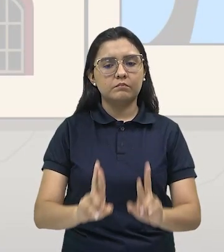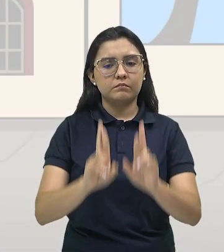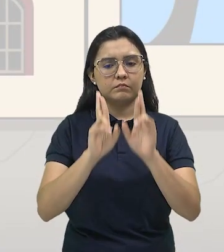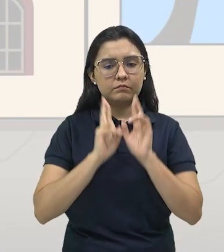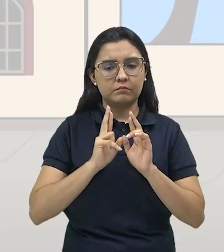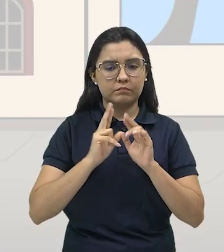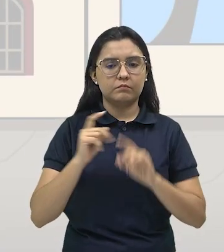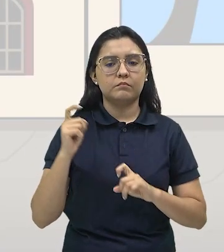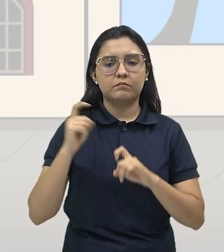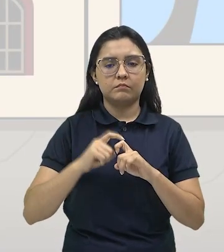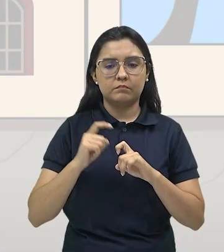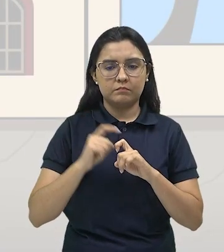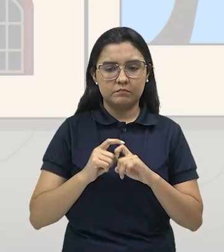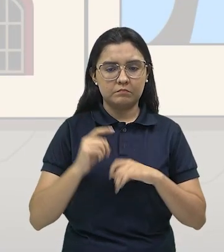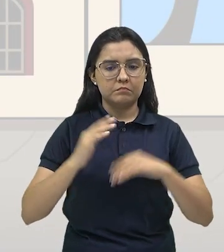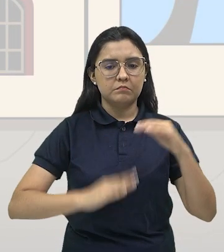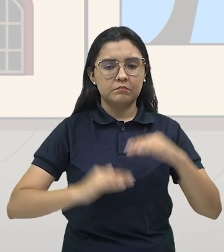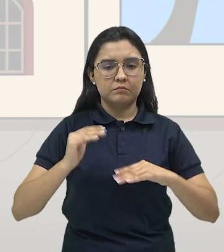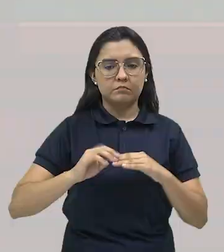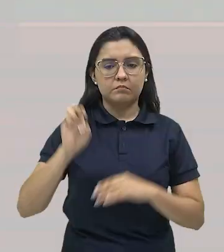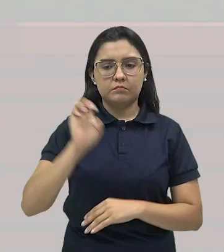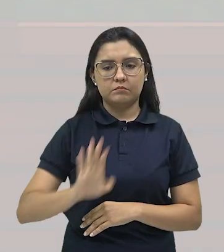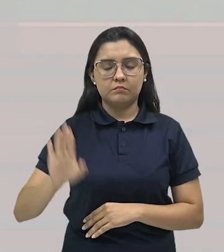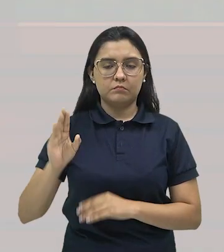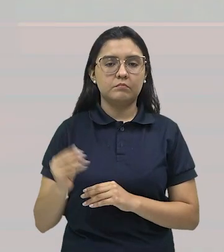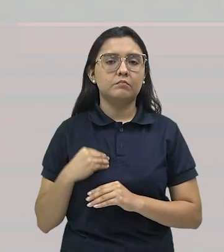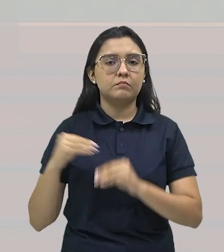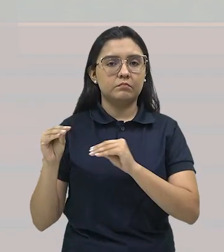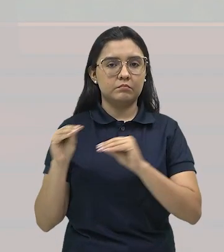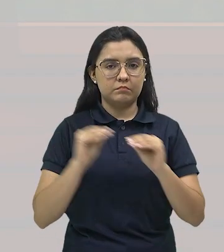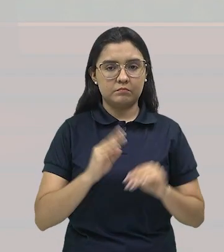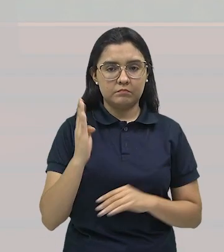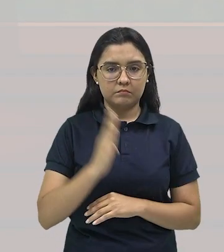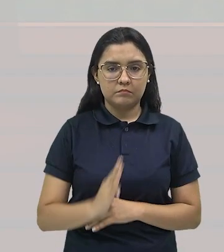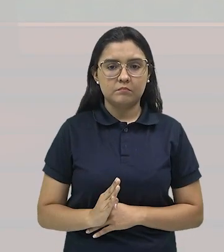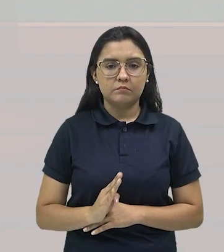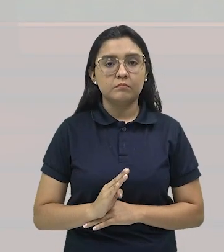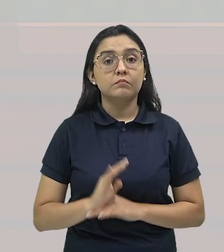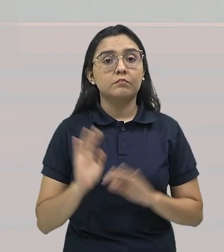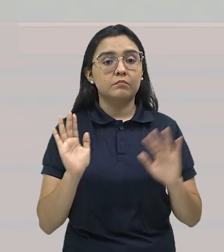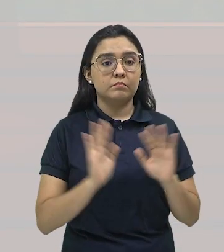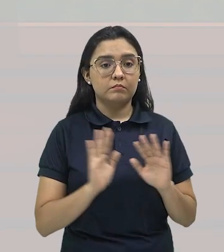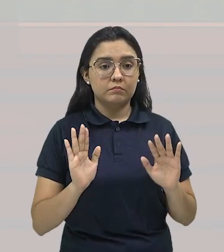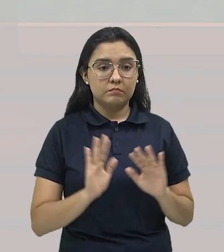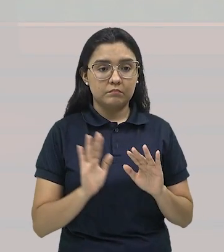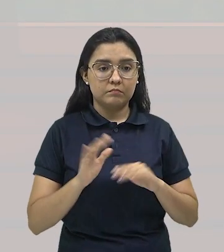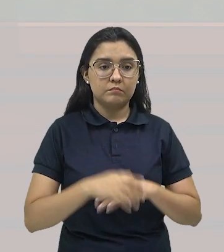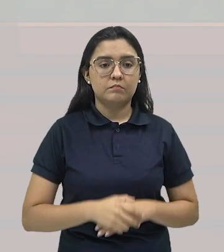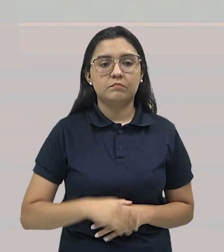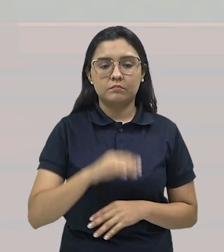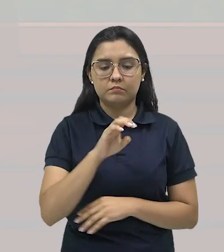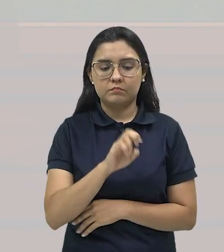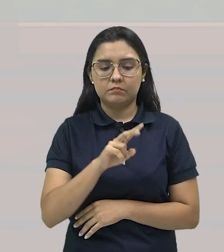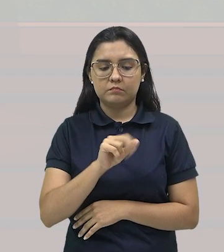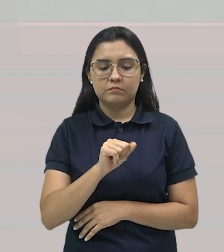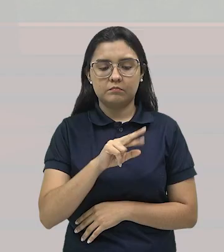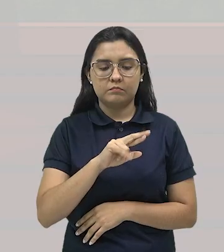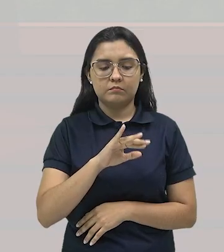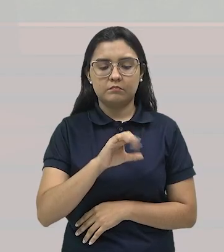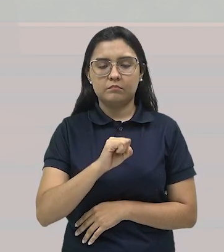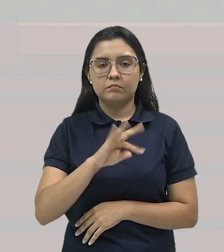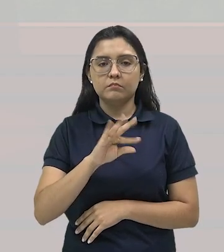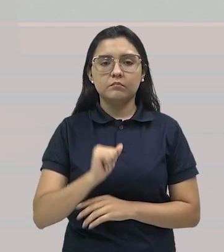na Europa e no Brasil, ele está de volta. Minha querida Evarista, como foi o seu